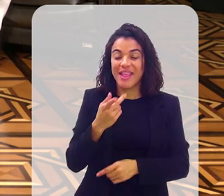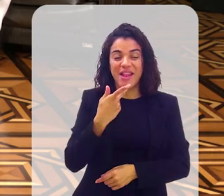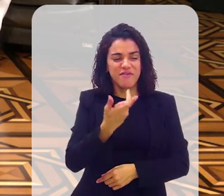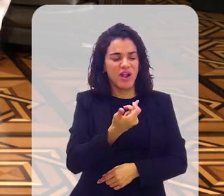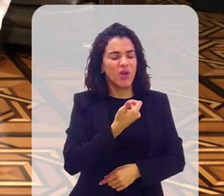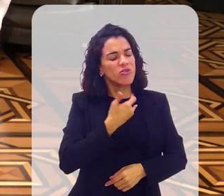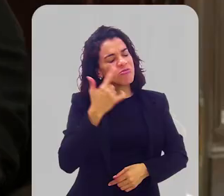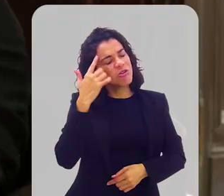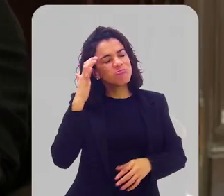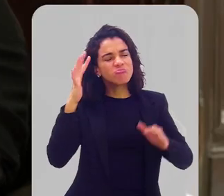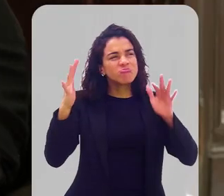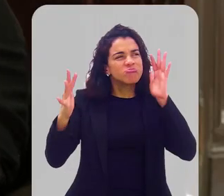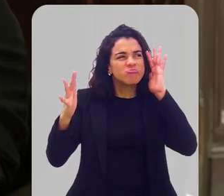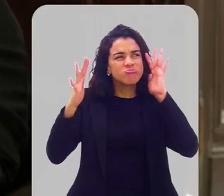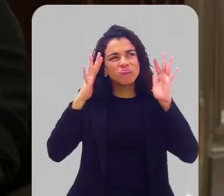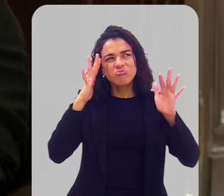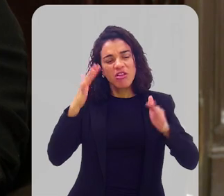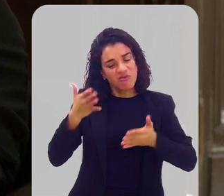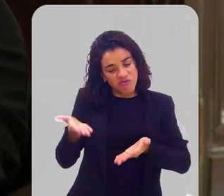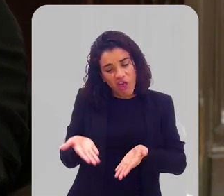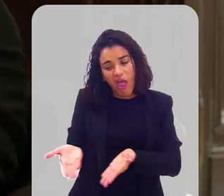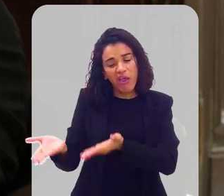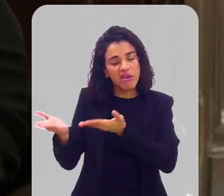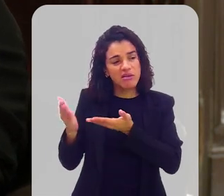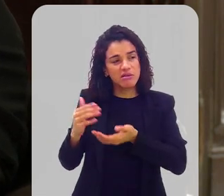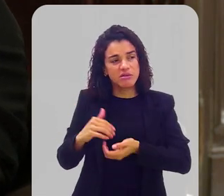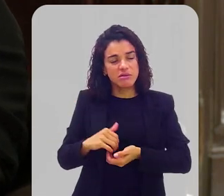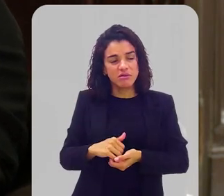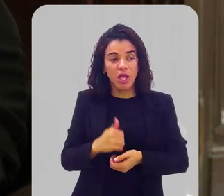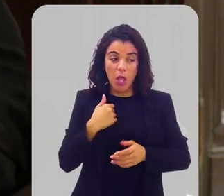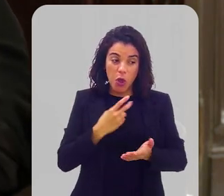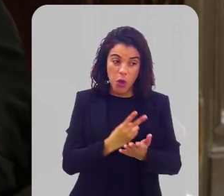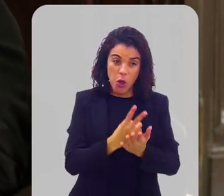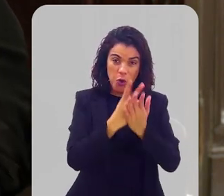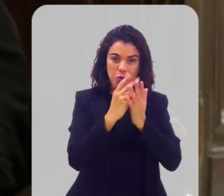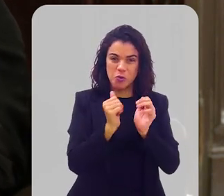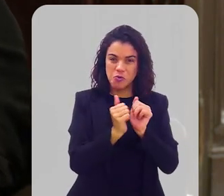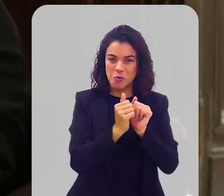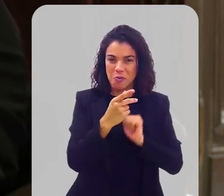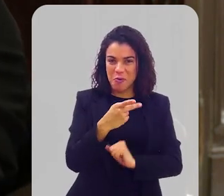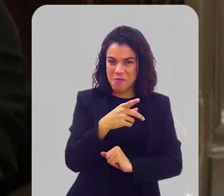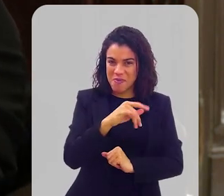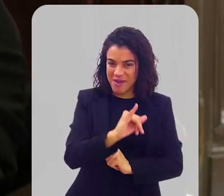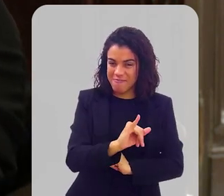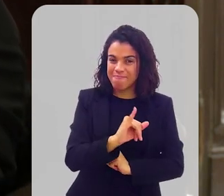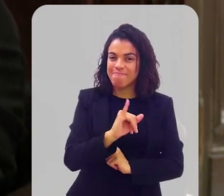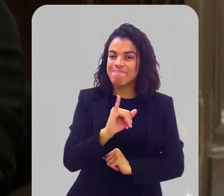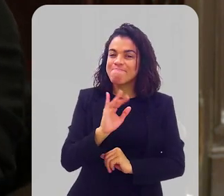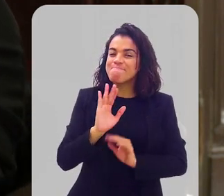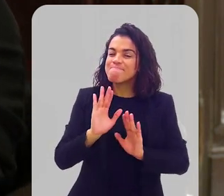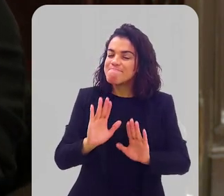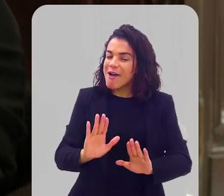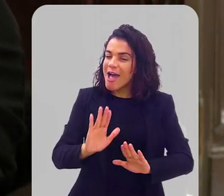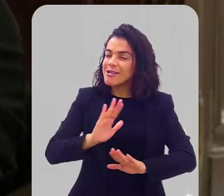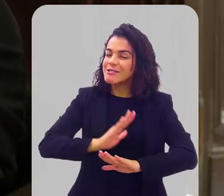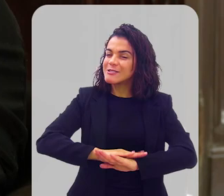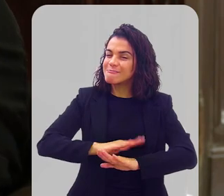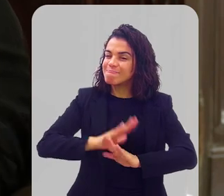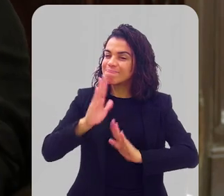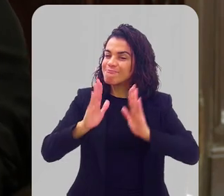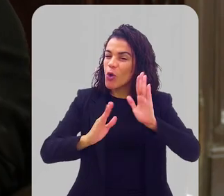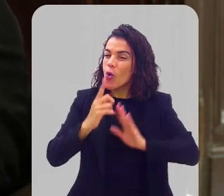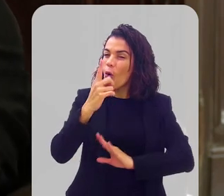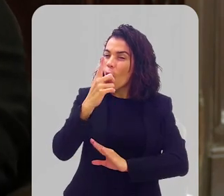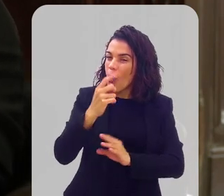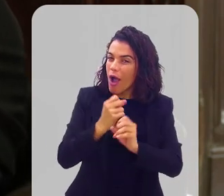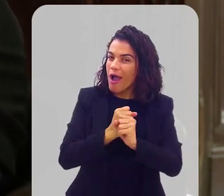falou assim para mim, eu fiquei pensativa, eu falei, então vai. Aí eu continuei na igreja do meu pai, só que teve um período